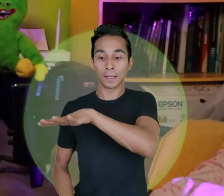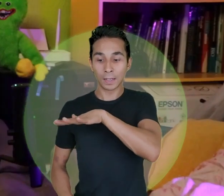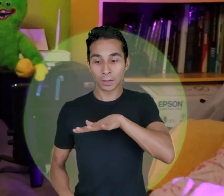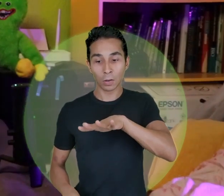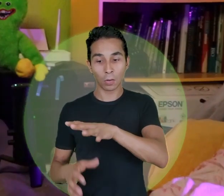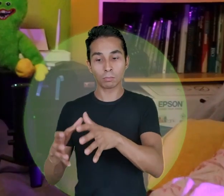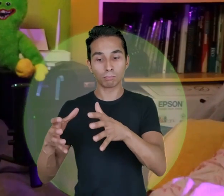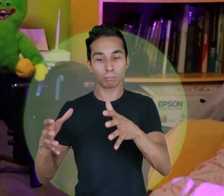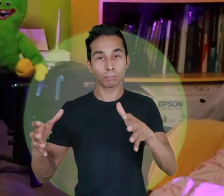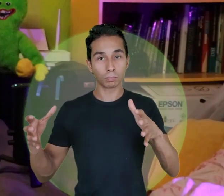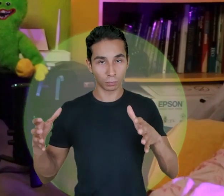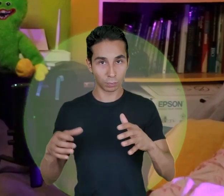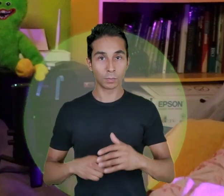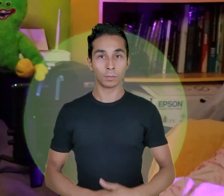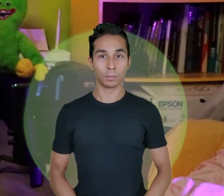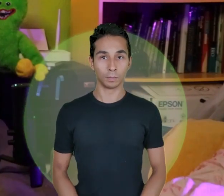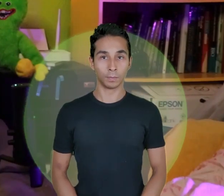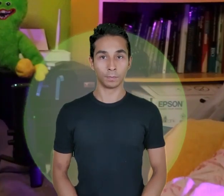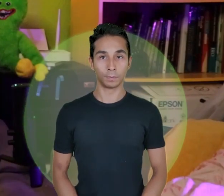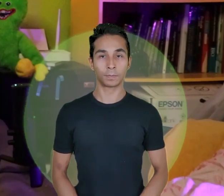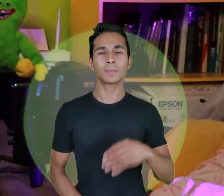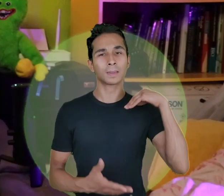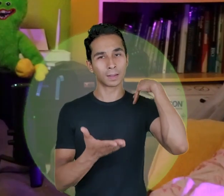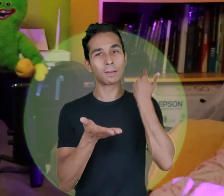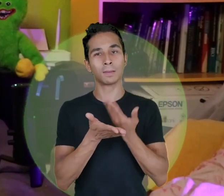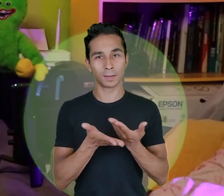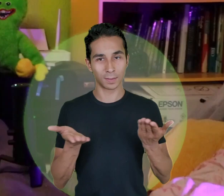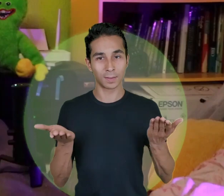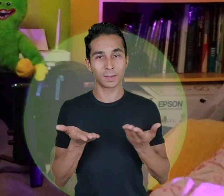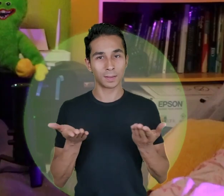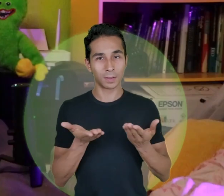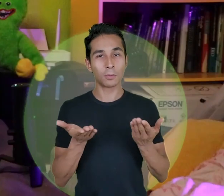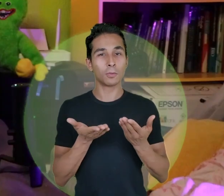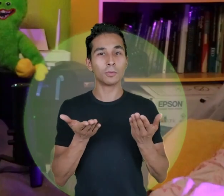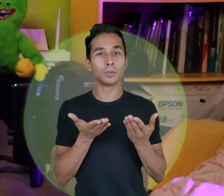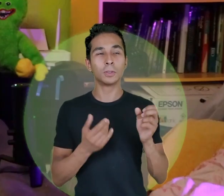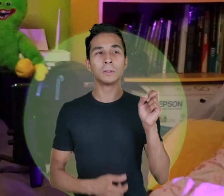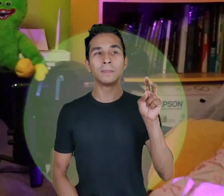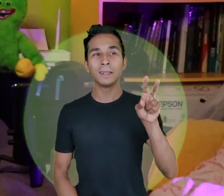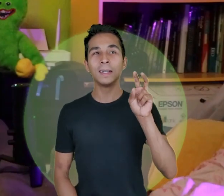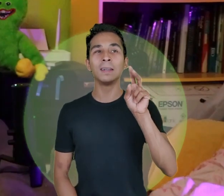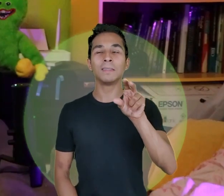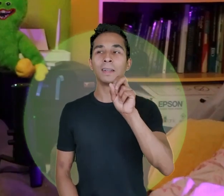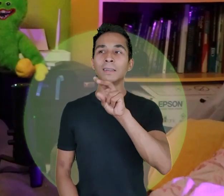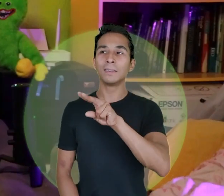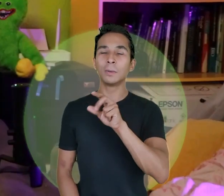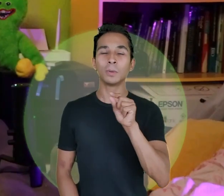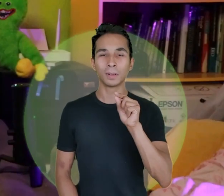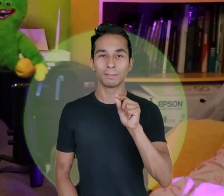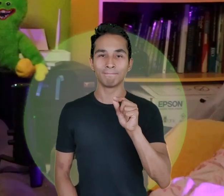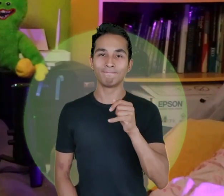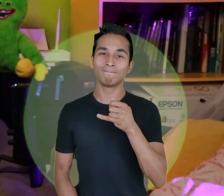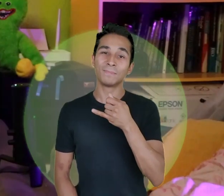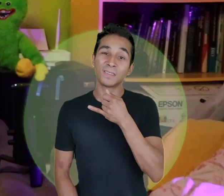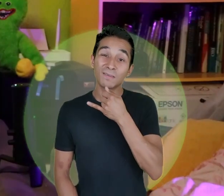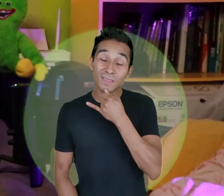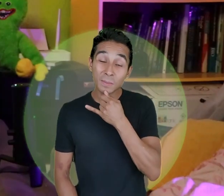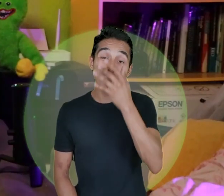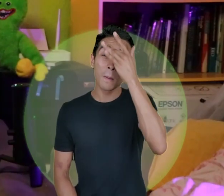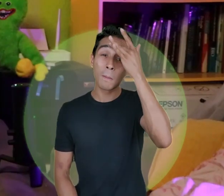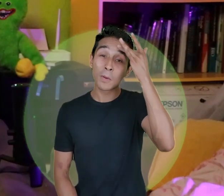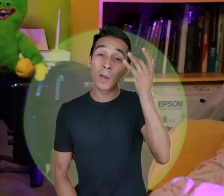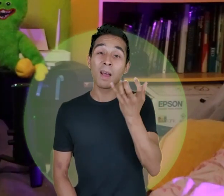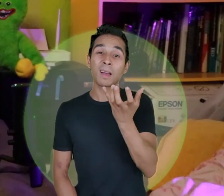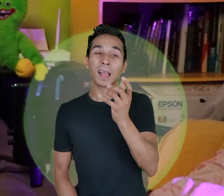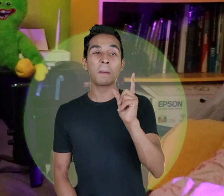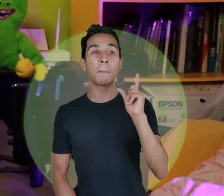e hoje, eu ainda continuo vendo, que eu acho que é uma coisa que mais me deixa triste, pessoas sempre falando em querer